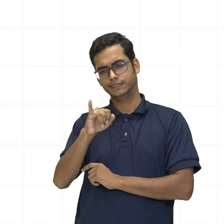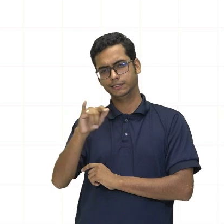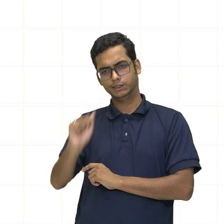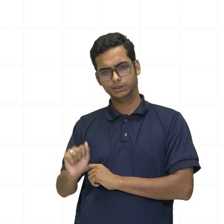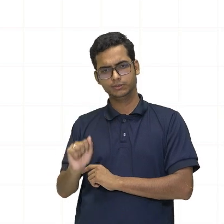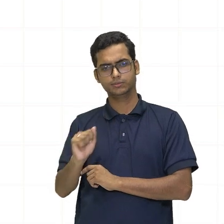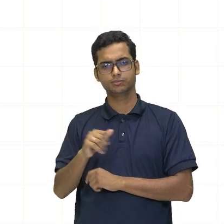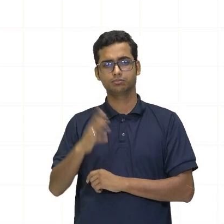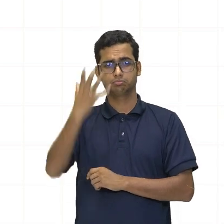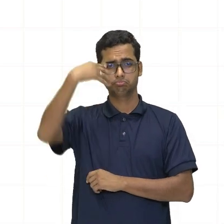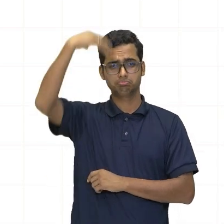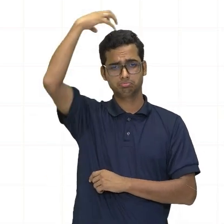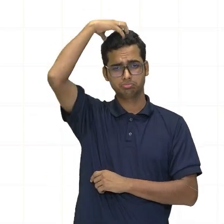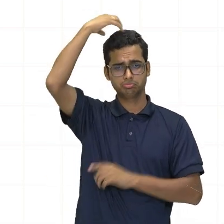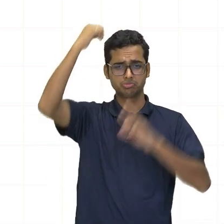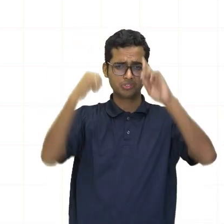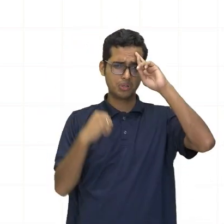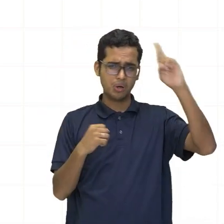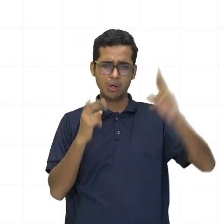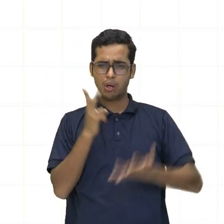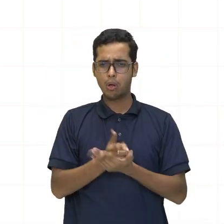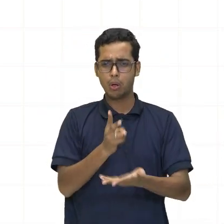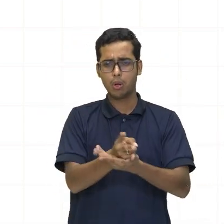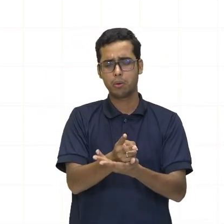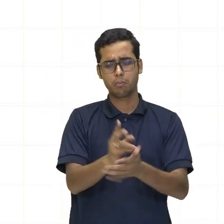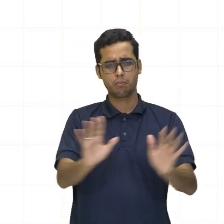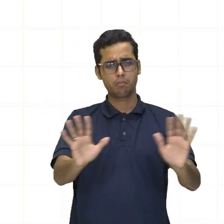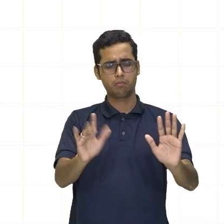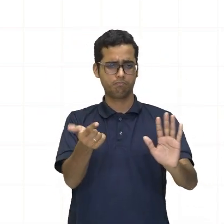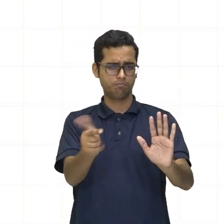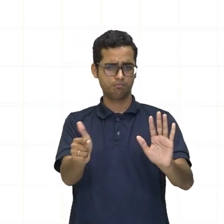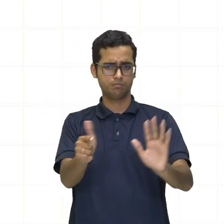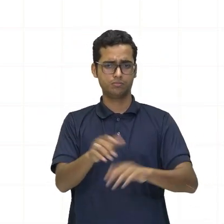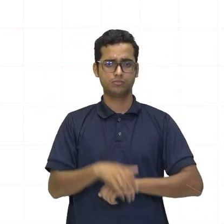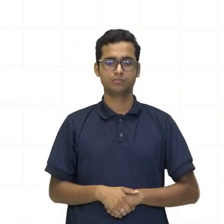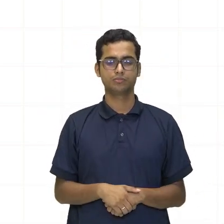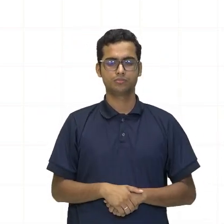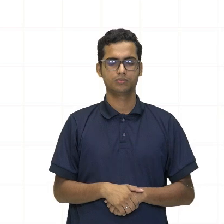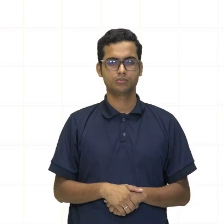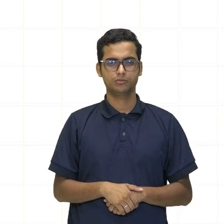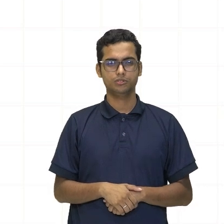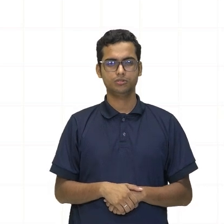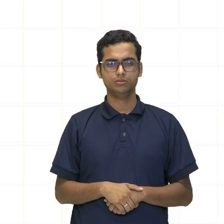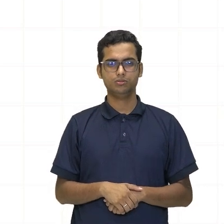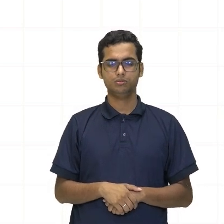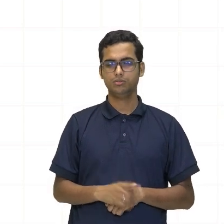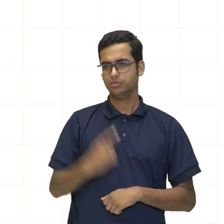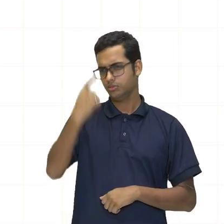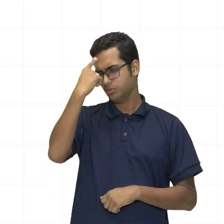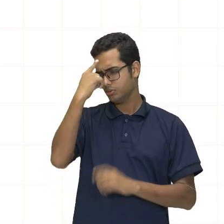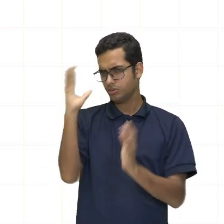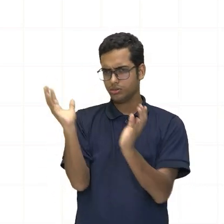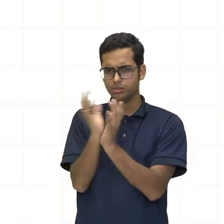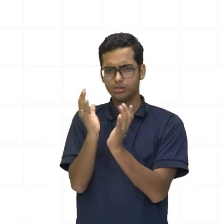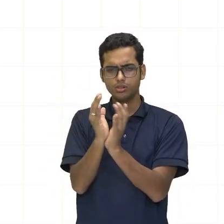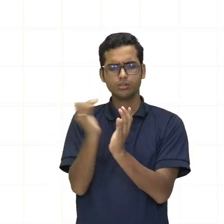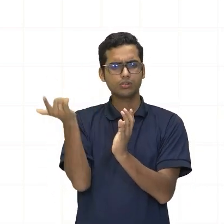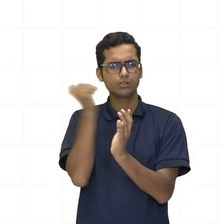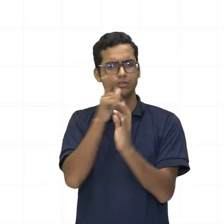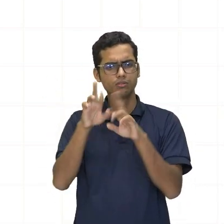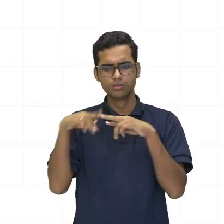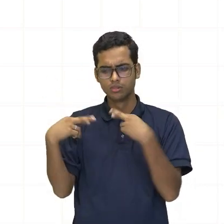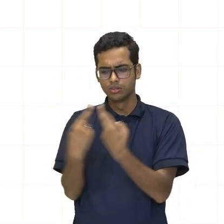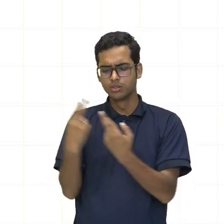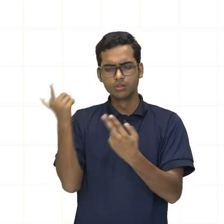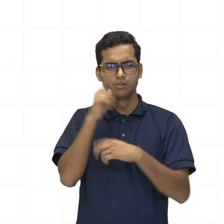possuíam reis nem chefes permanentes. Então, esses grupos, eles tinham a ideia de se reunirem para poder se